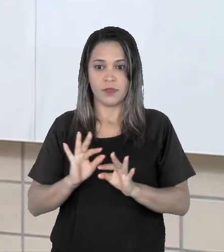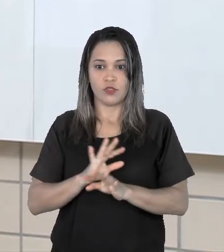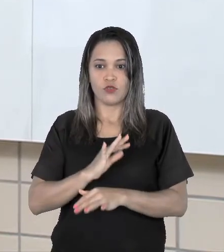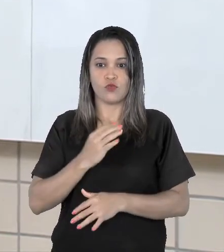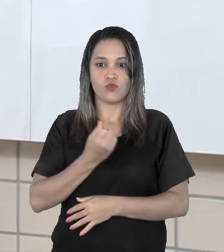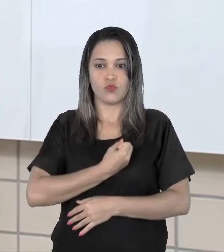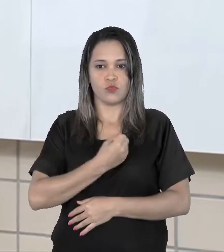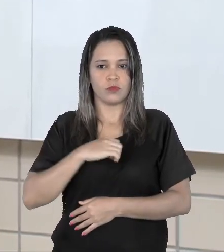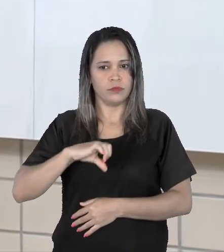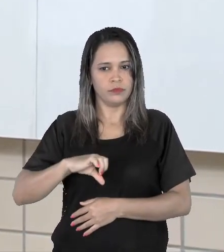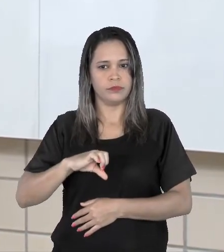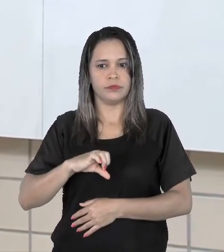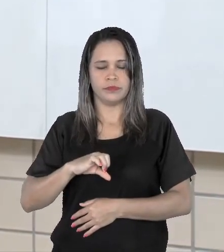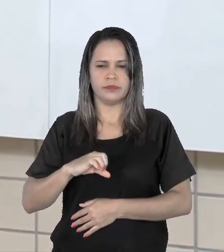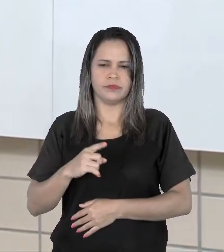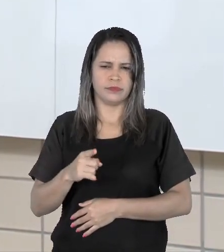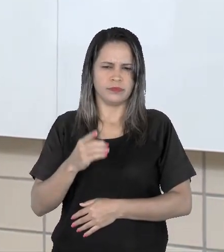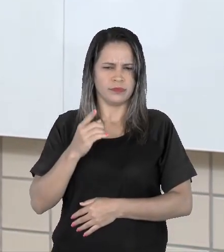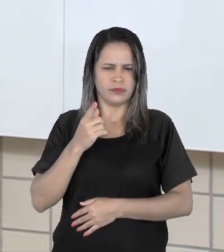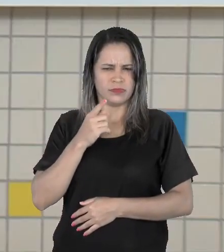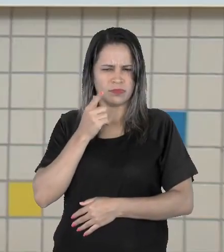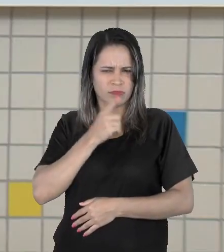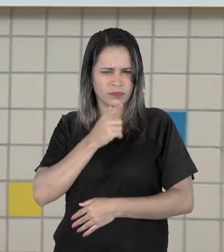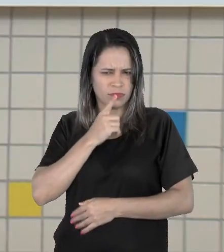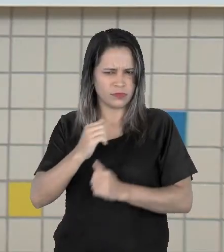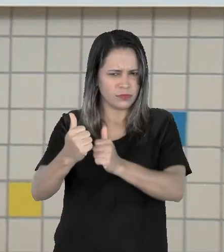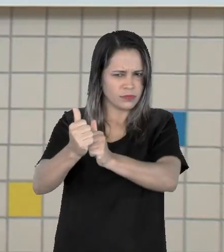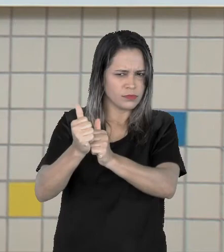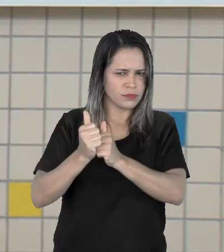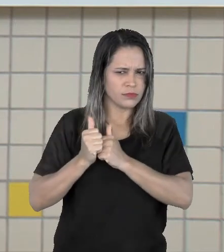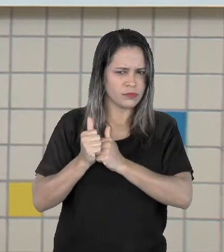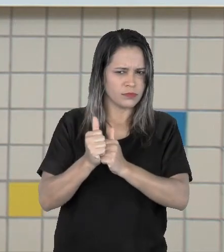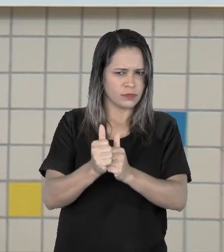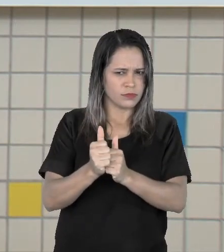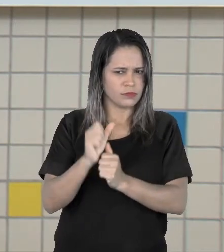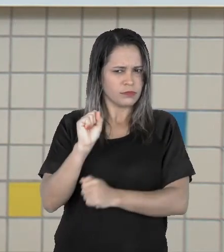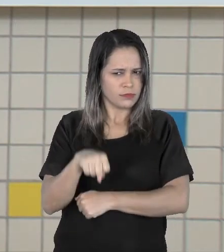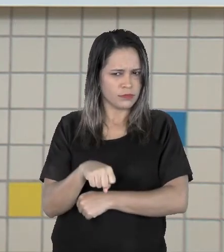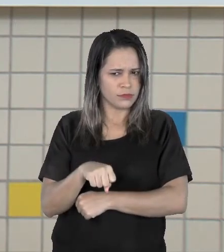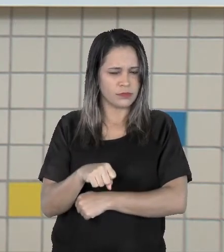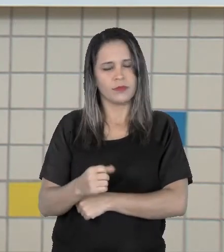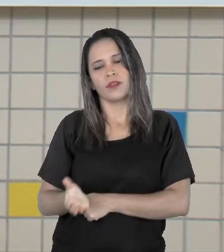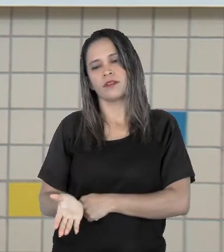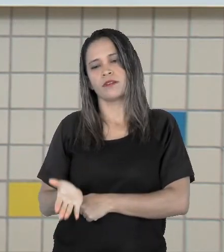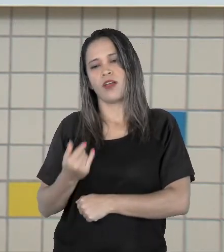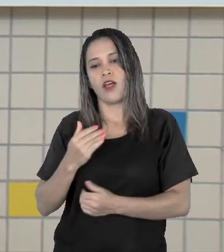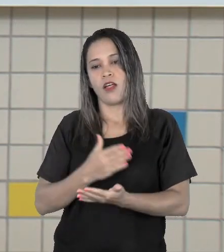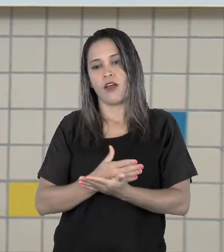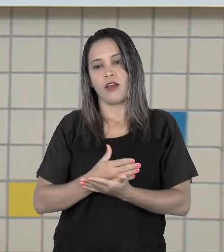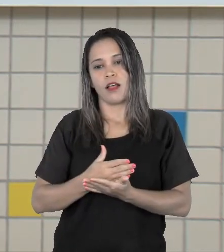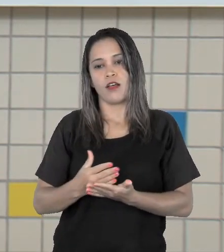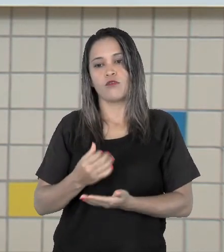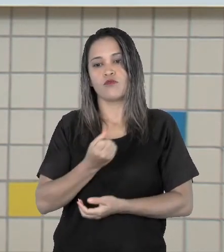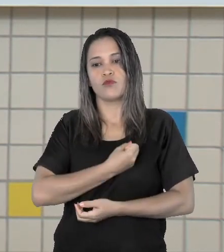com o número 9. Vocês estão conseguindo me acompanhar? Sim. E agora a gente vai com o